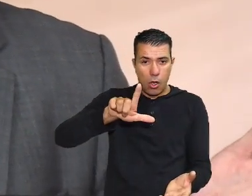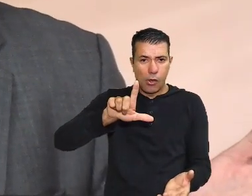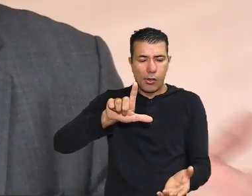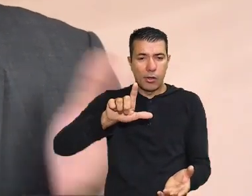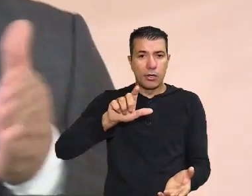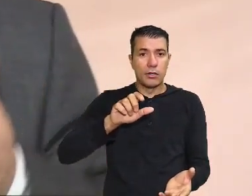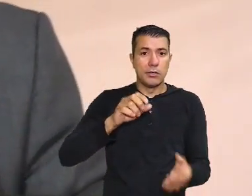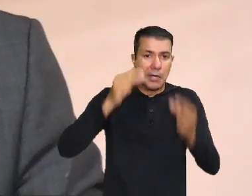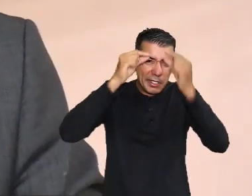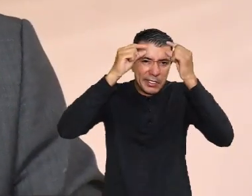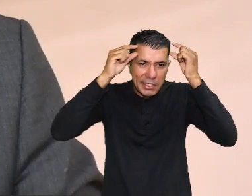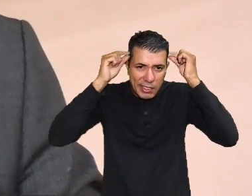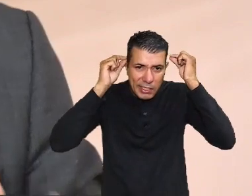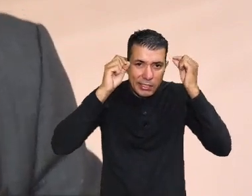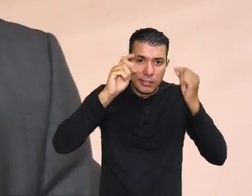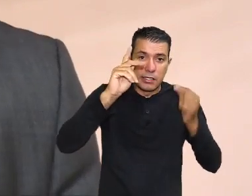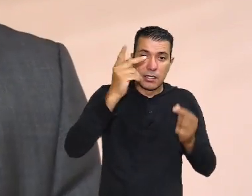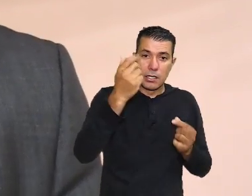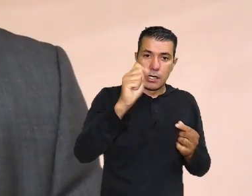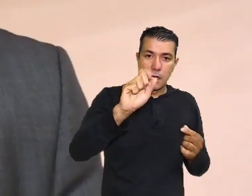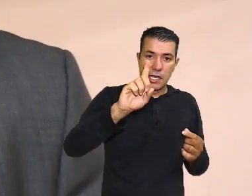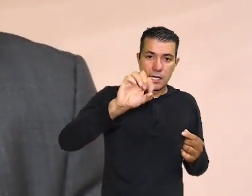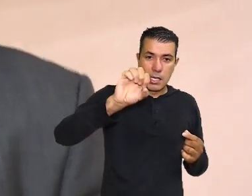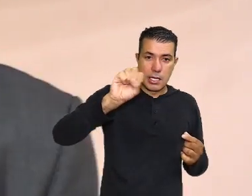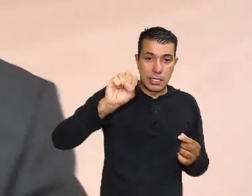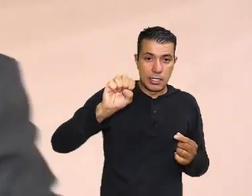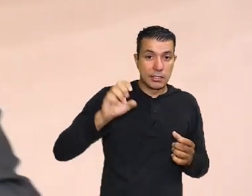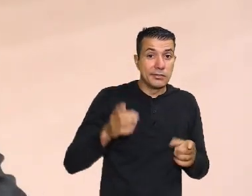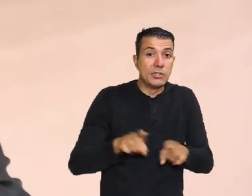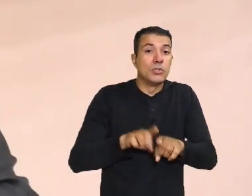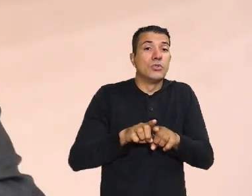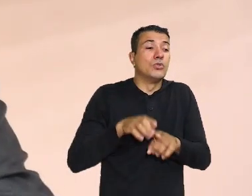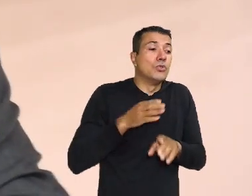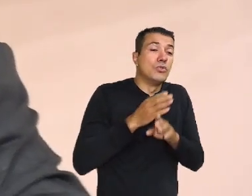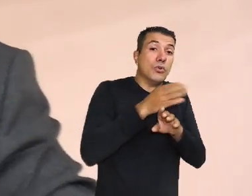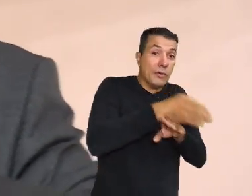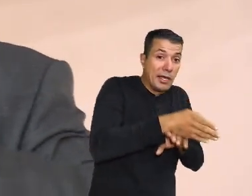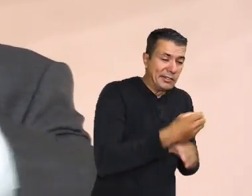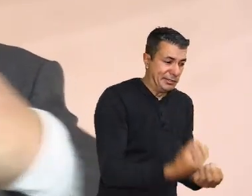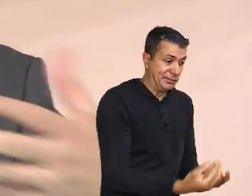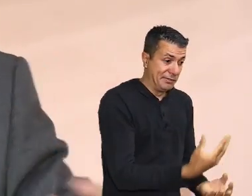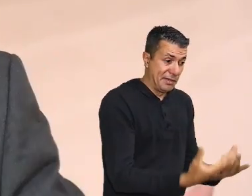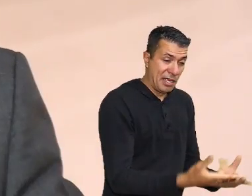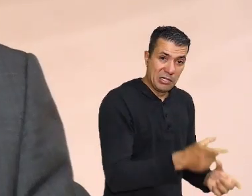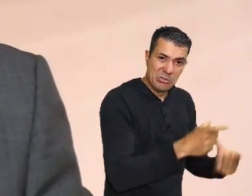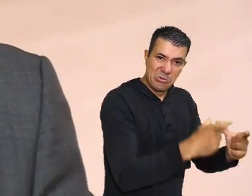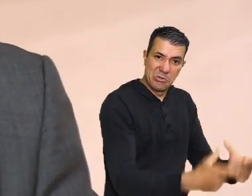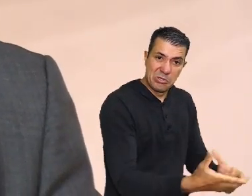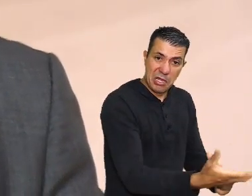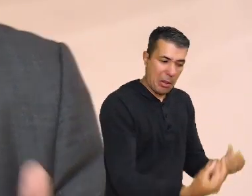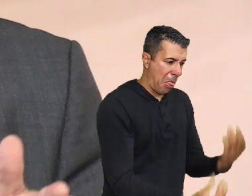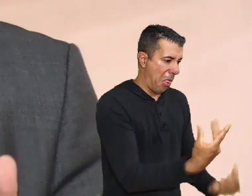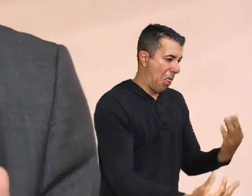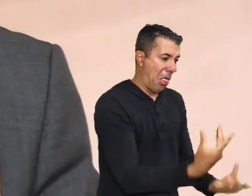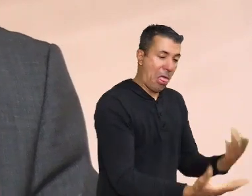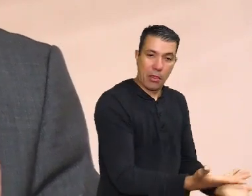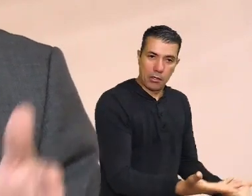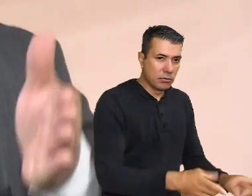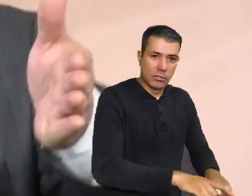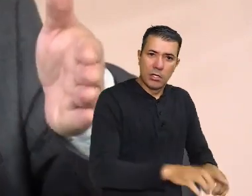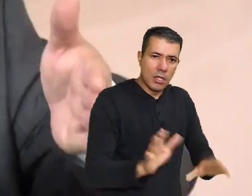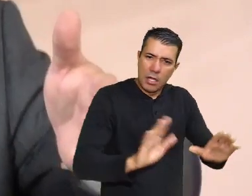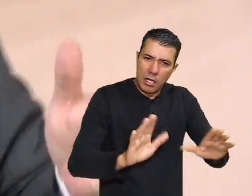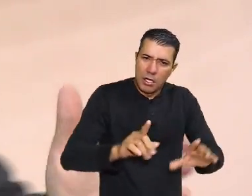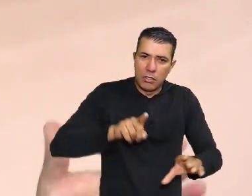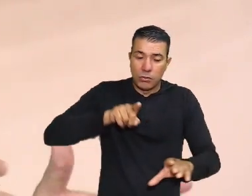se eu dissesse assim, todo mundo que morre vai para o inferno. Mas quando vai para o inferno, não é que a pessoa vai para um lugar a ser queimado. Inferno é